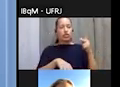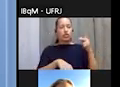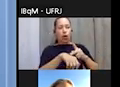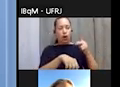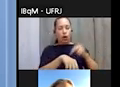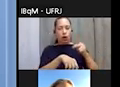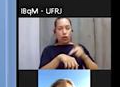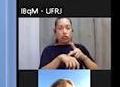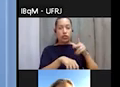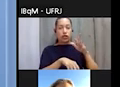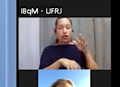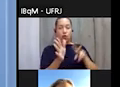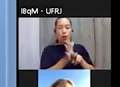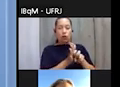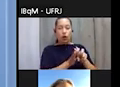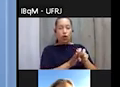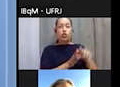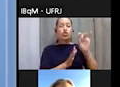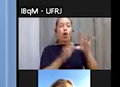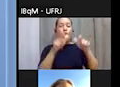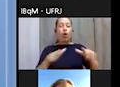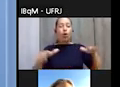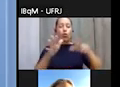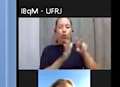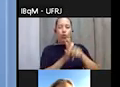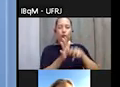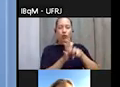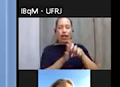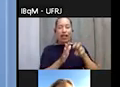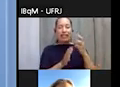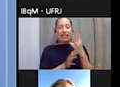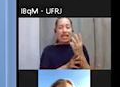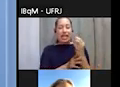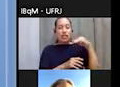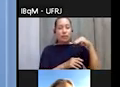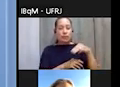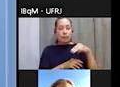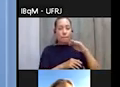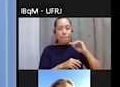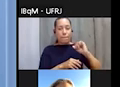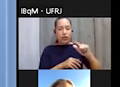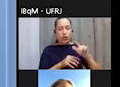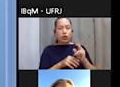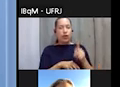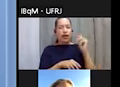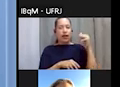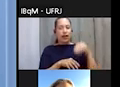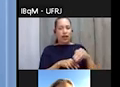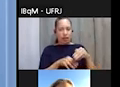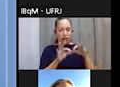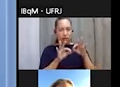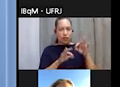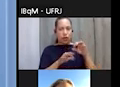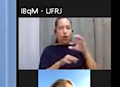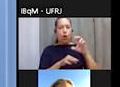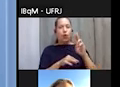bacia sedimentar, ele é de 3 mil quilômetros cúbicos, ou seja, 3 trilhões